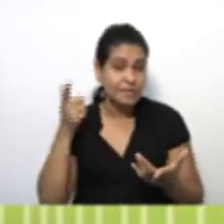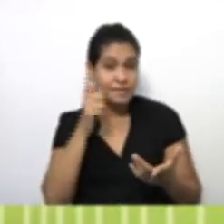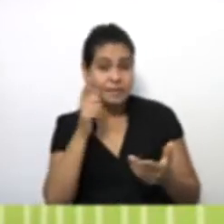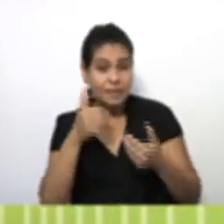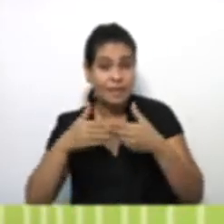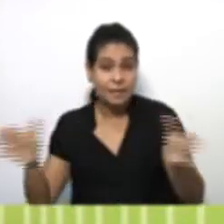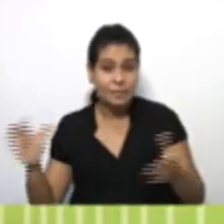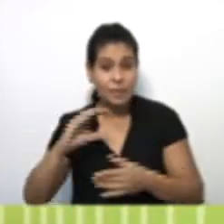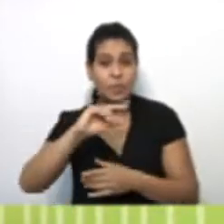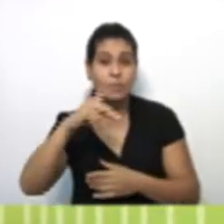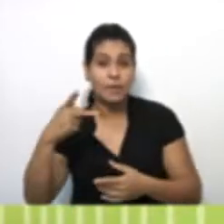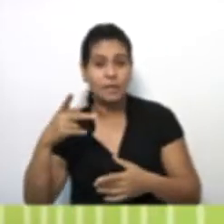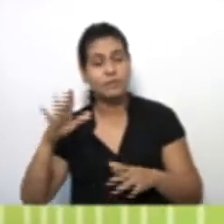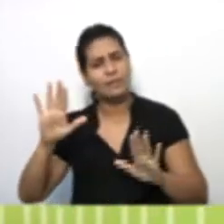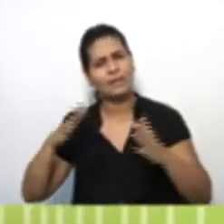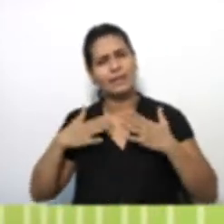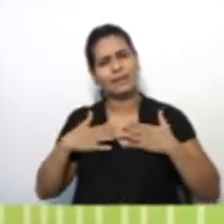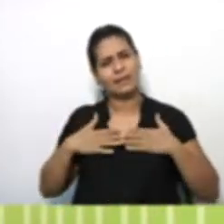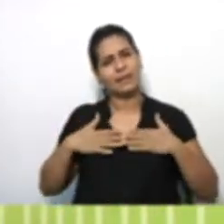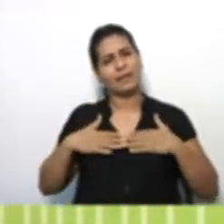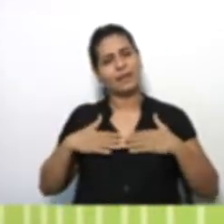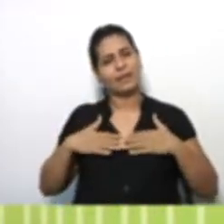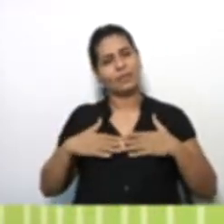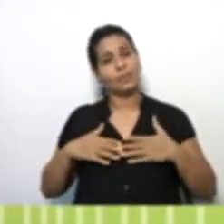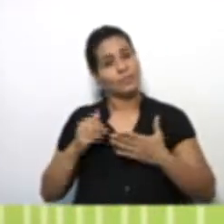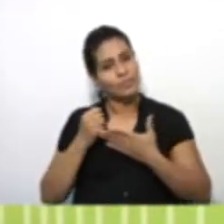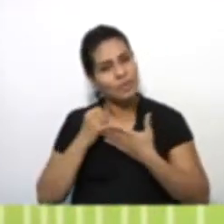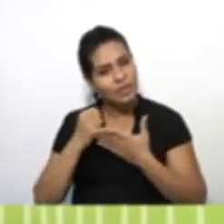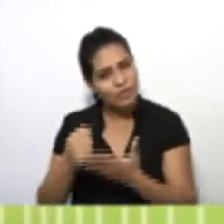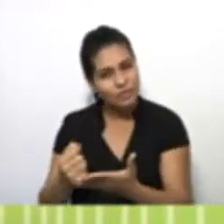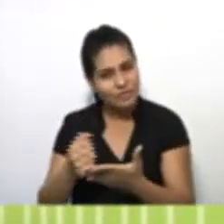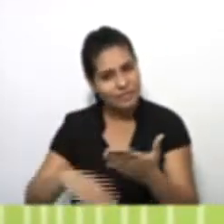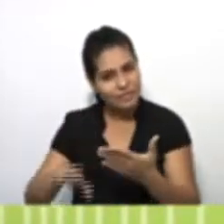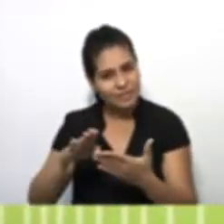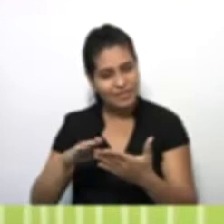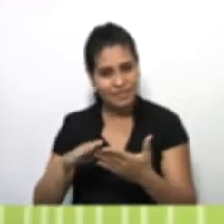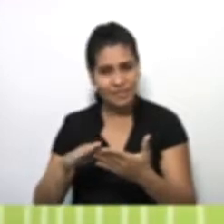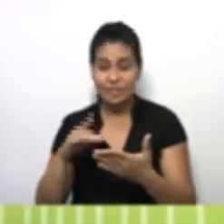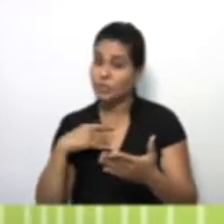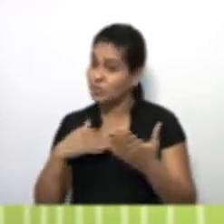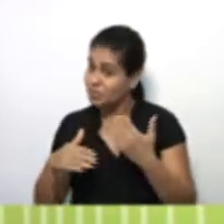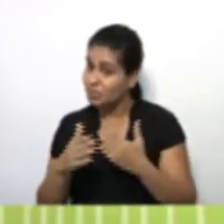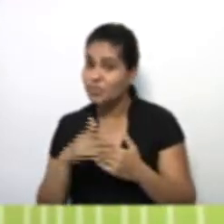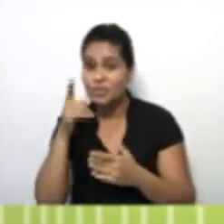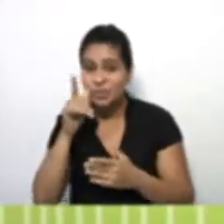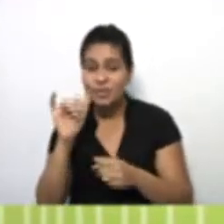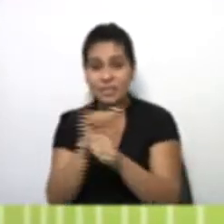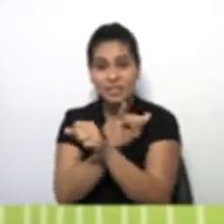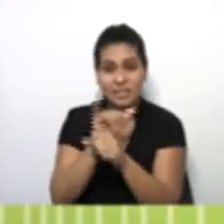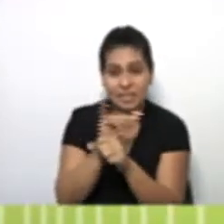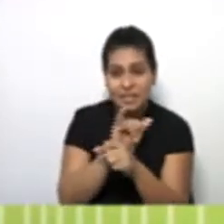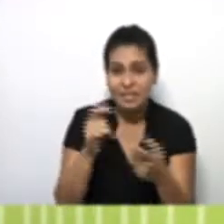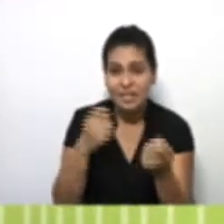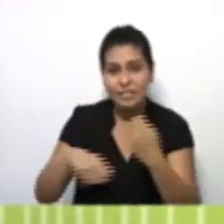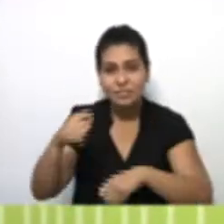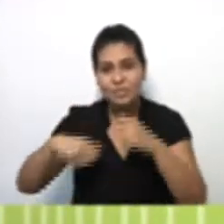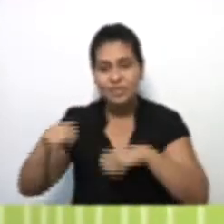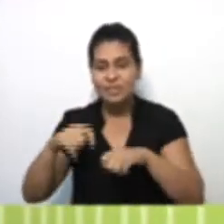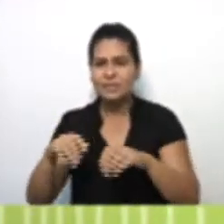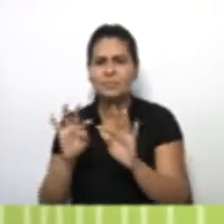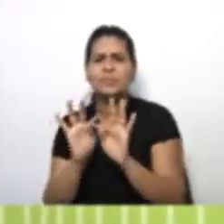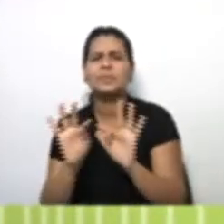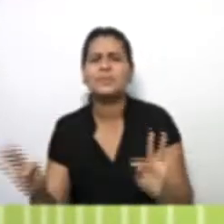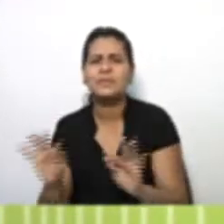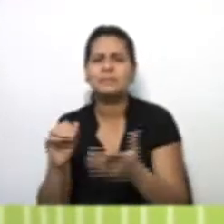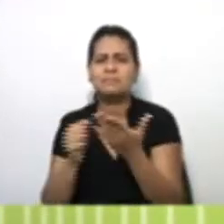essa cooperativa? Tenha calma. Nós vamos te dar aqui todo esse caminho, nós vamos trabalhar essa parte de gestão estratégica de uma forma muito simples,